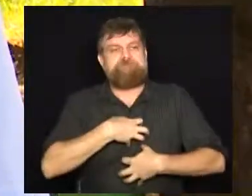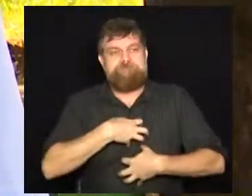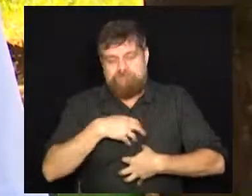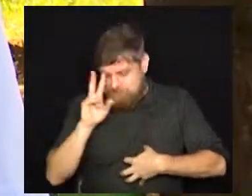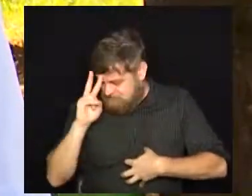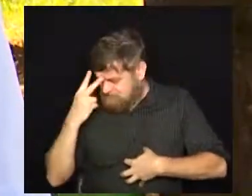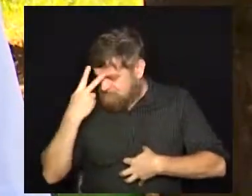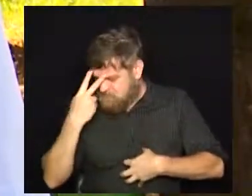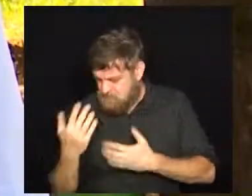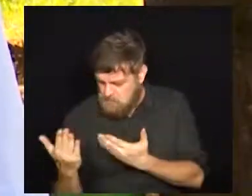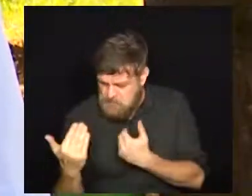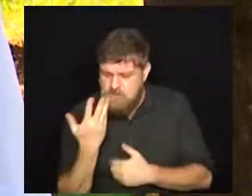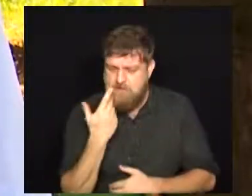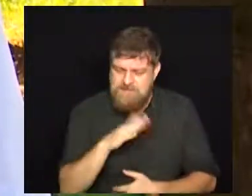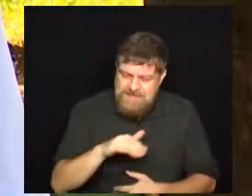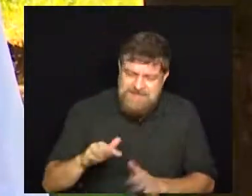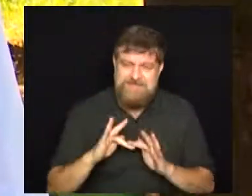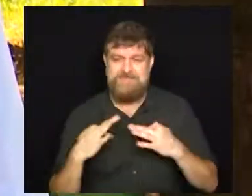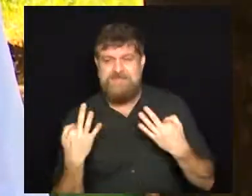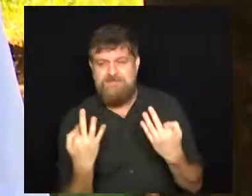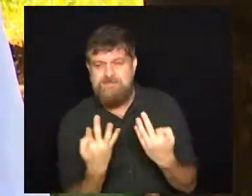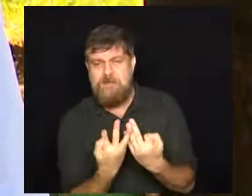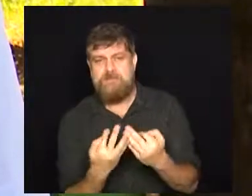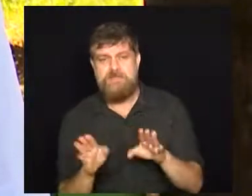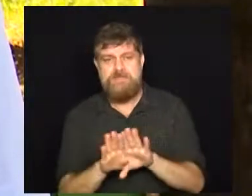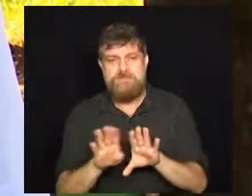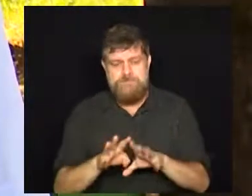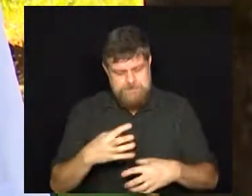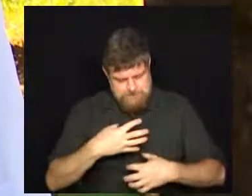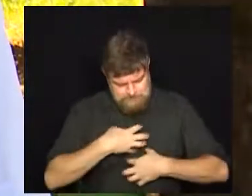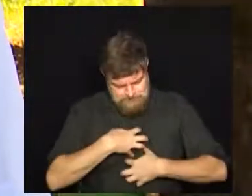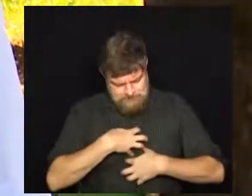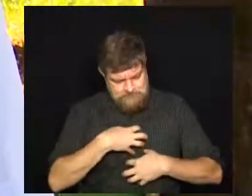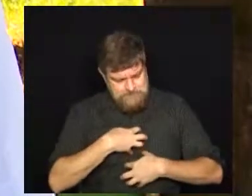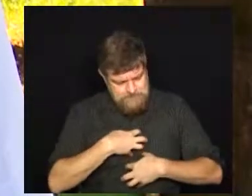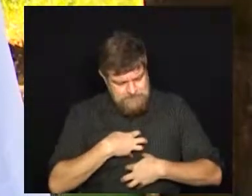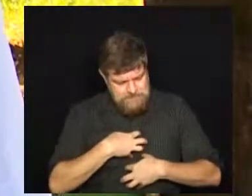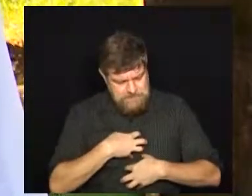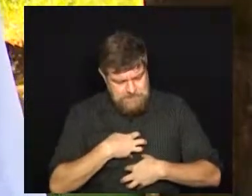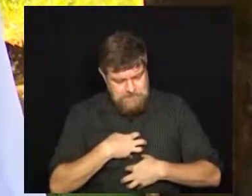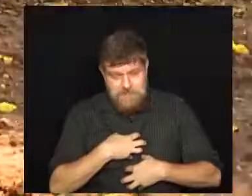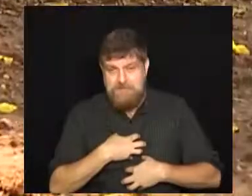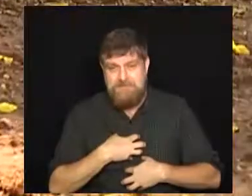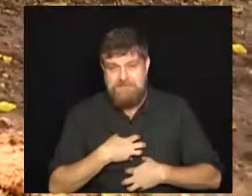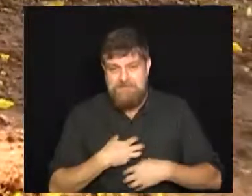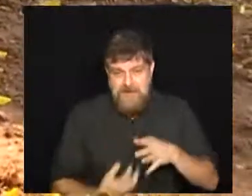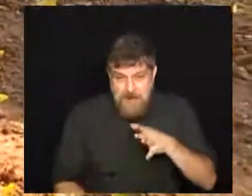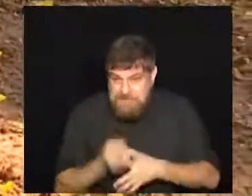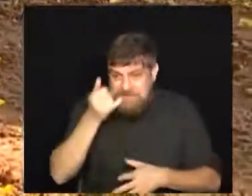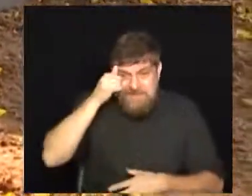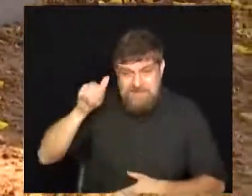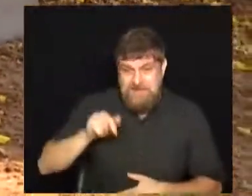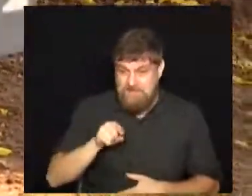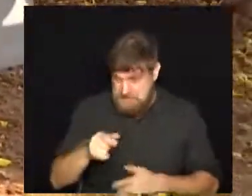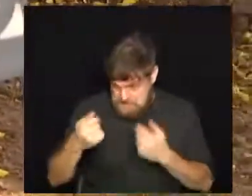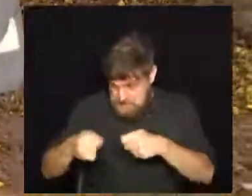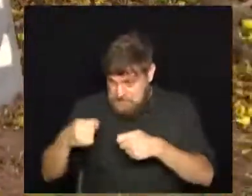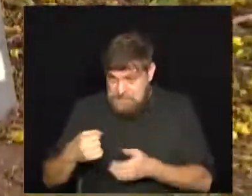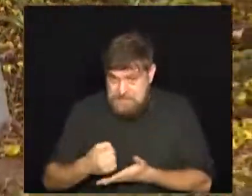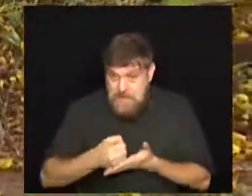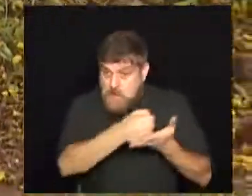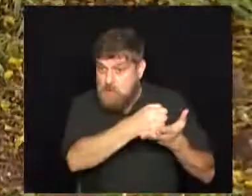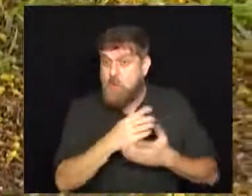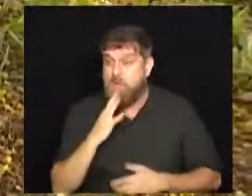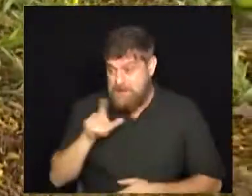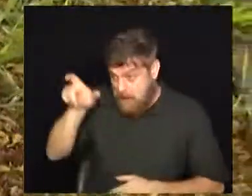muitos jovens, crianças, famílias, sensibilizar, né? Para que não aconteça mais. Se você precisa de ajuda ou